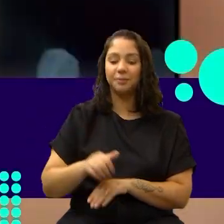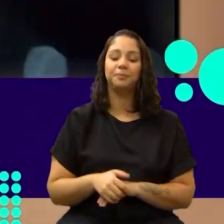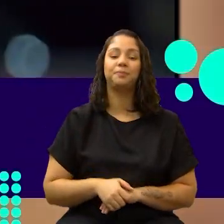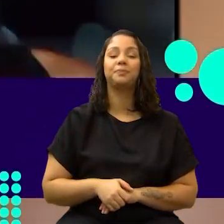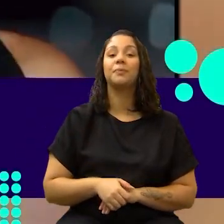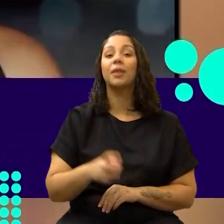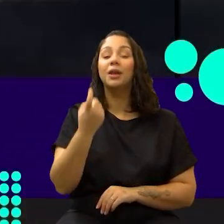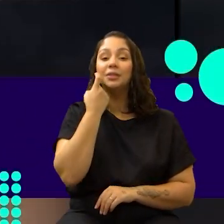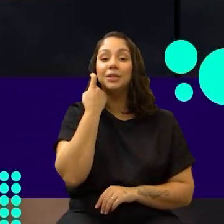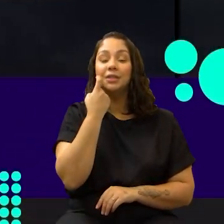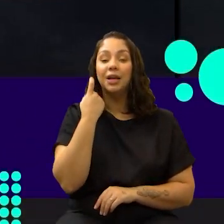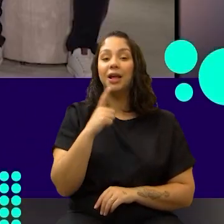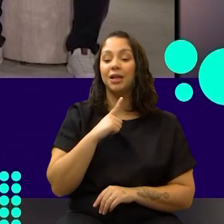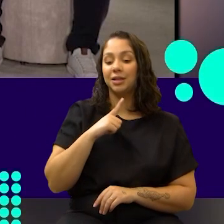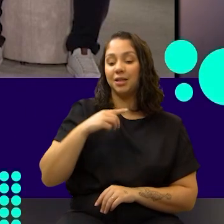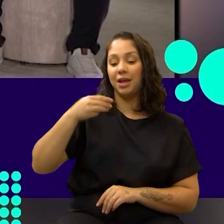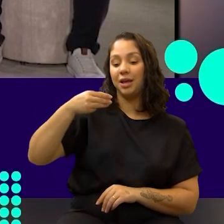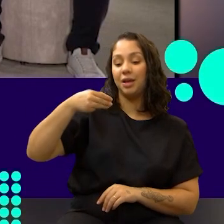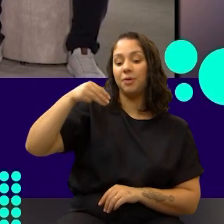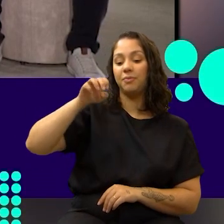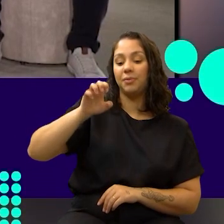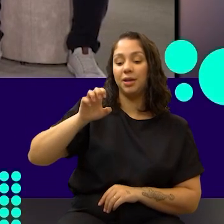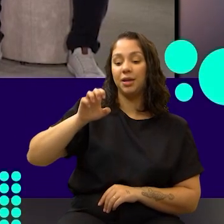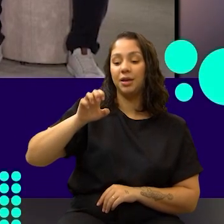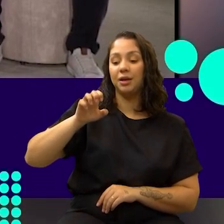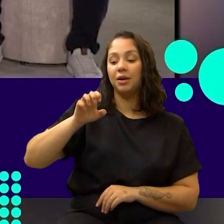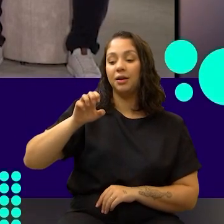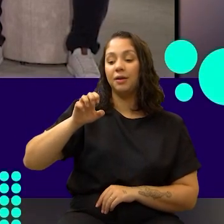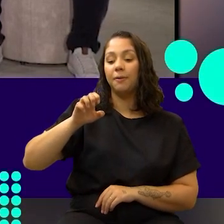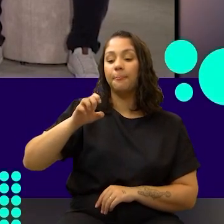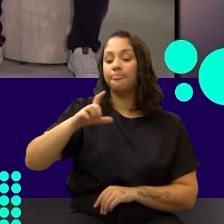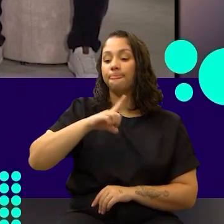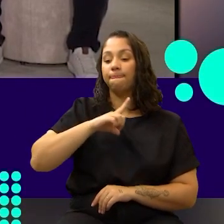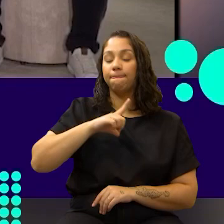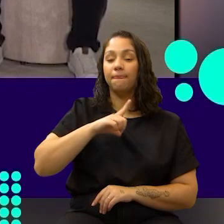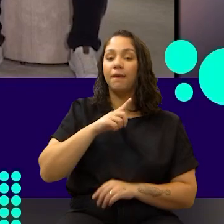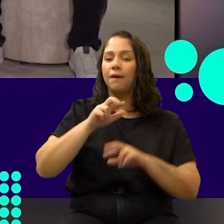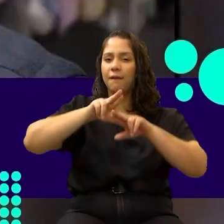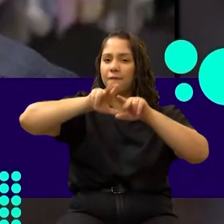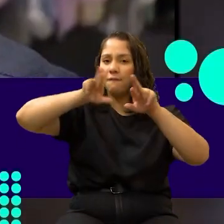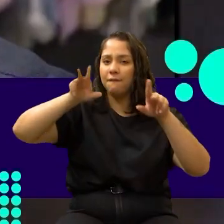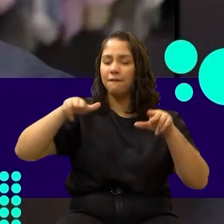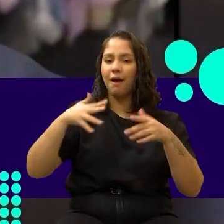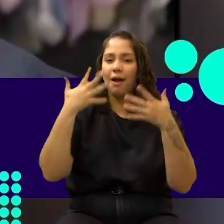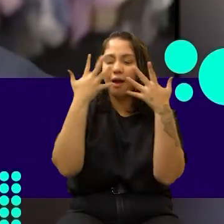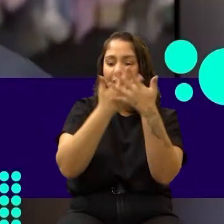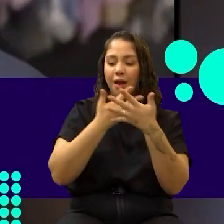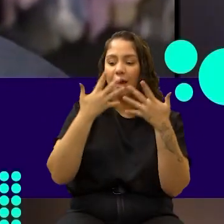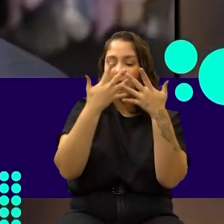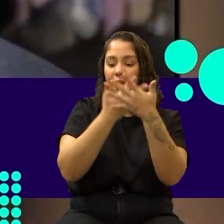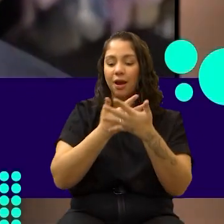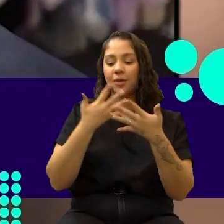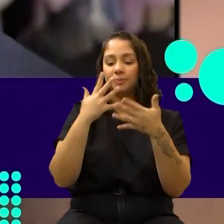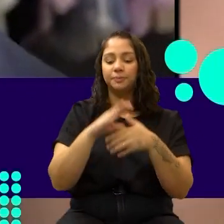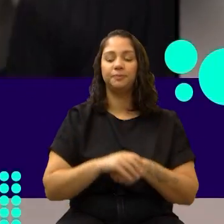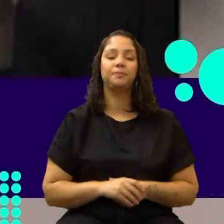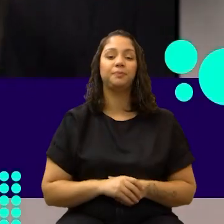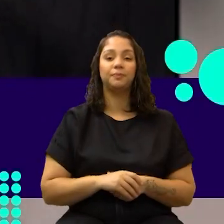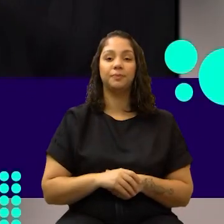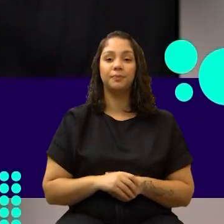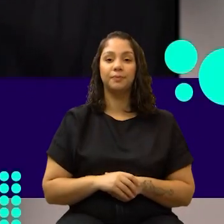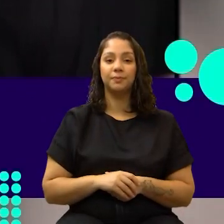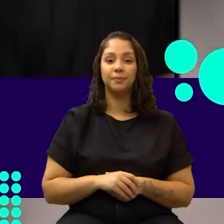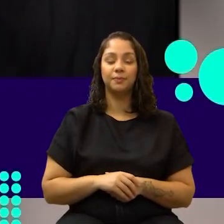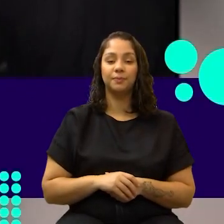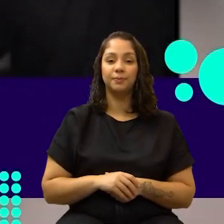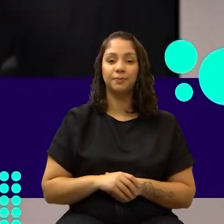Guilherme Benuto e Thiago Lins. Na sexta-feira é dia de Me Leva Festival, com Belo, Turma do Pagode, Pixote, Hungria